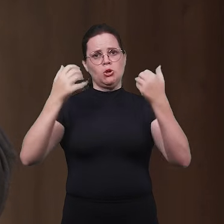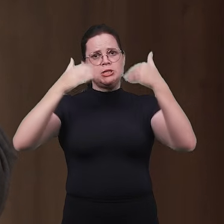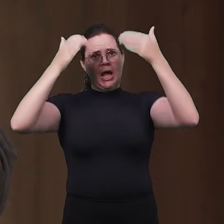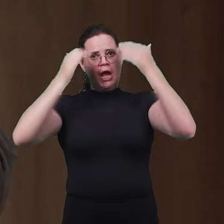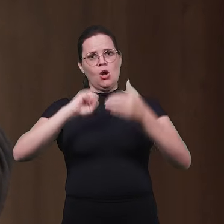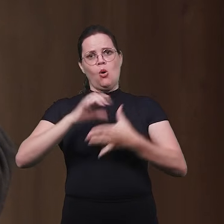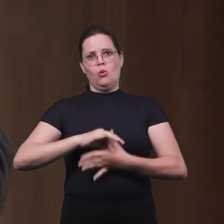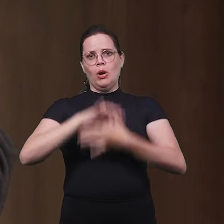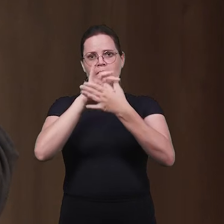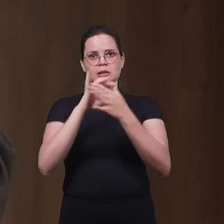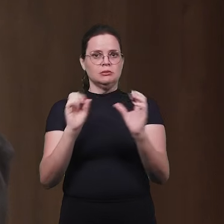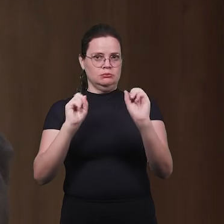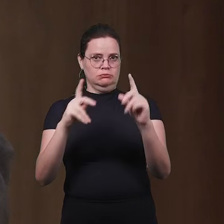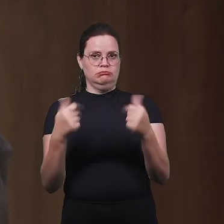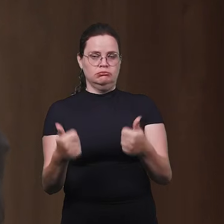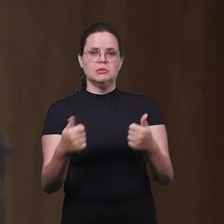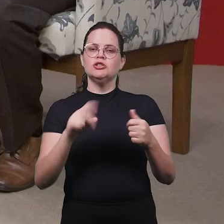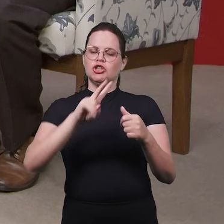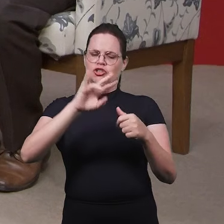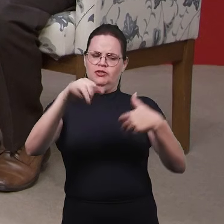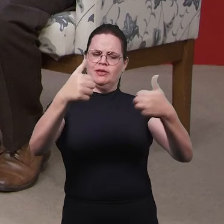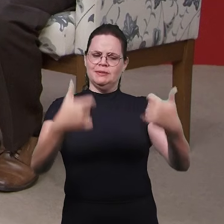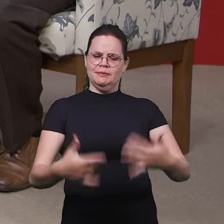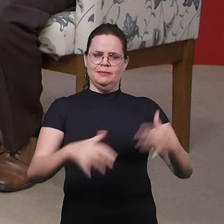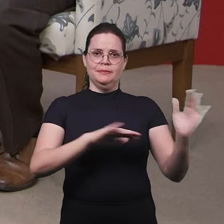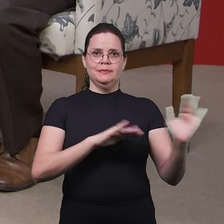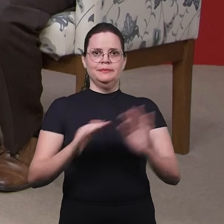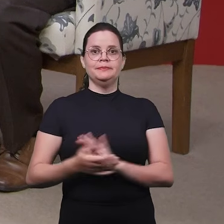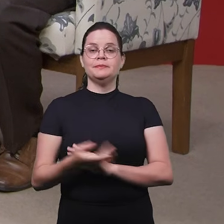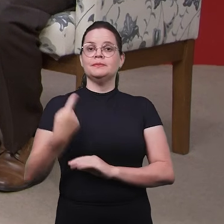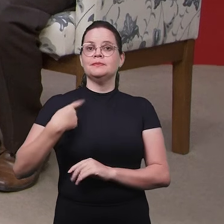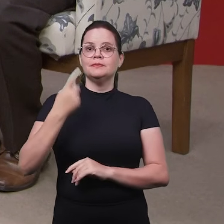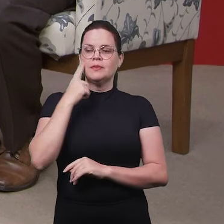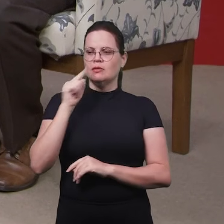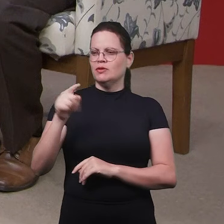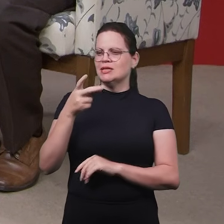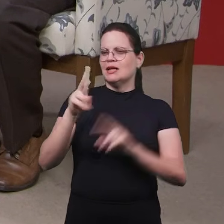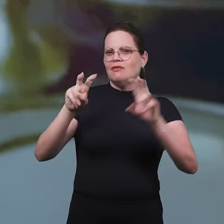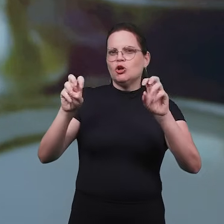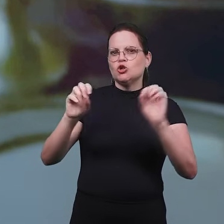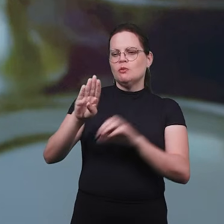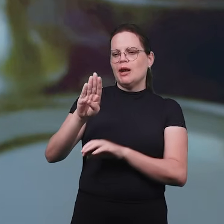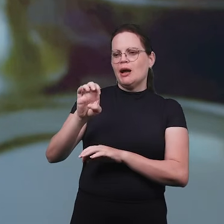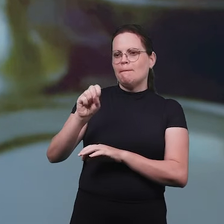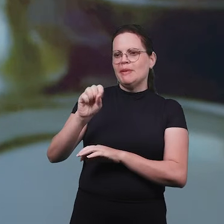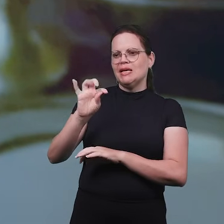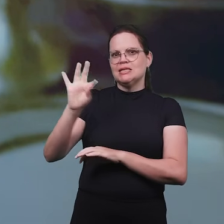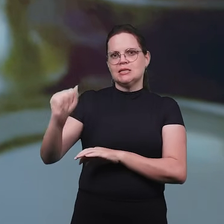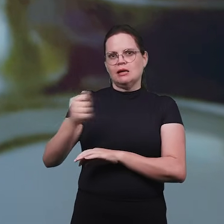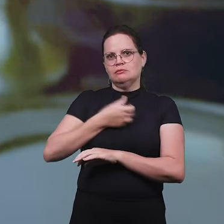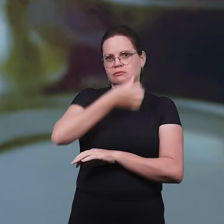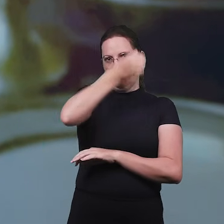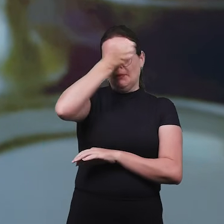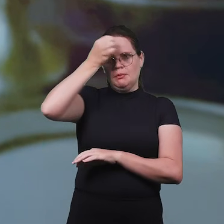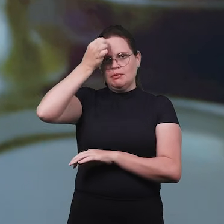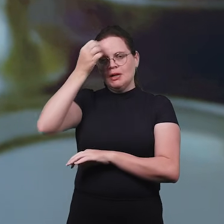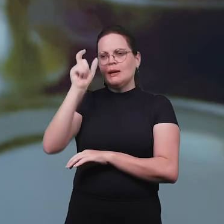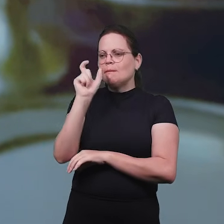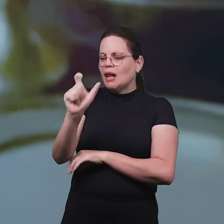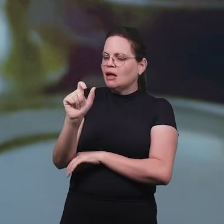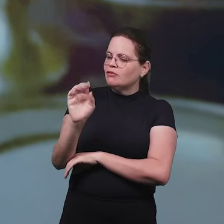vamos descrever. Um detalhe interessante, quando você falou da besta, porque